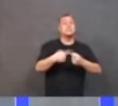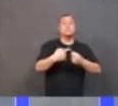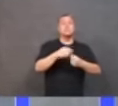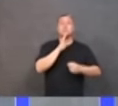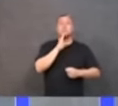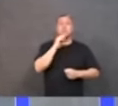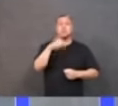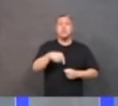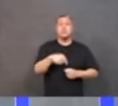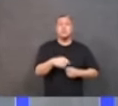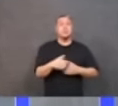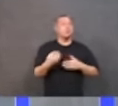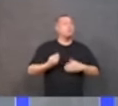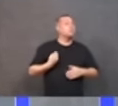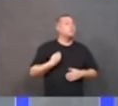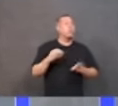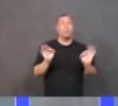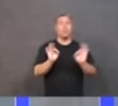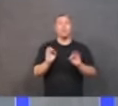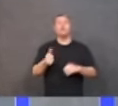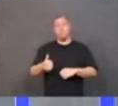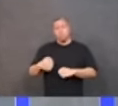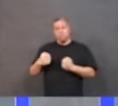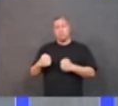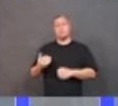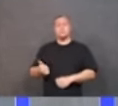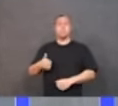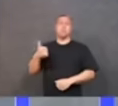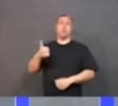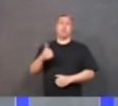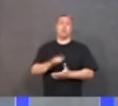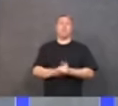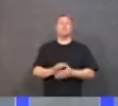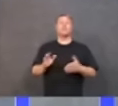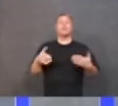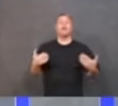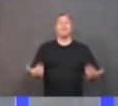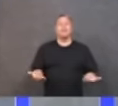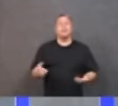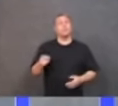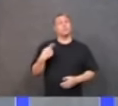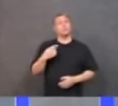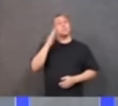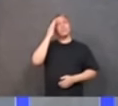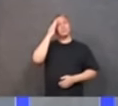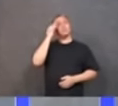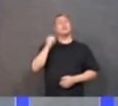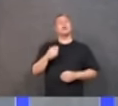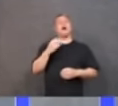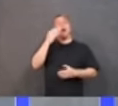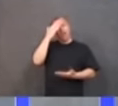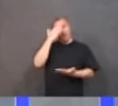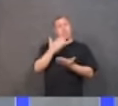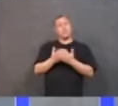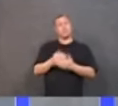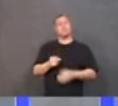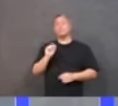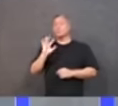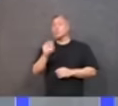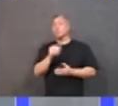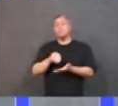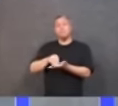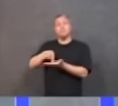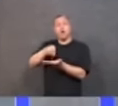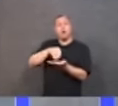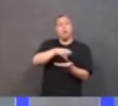modificar, melhorar esses procedimentos, e a partir daí nós entendemos que a gente vai conseguir fazer a distribuição de recursos mais